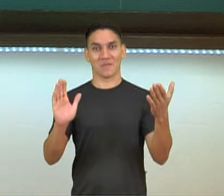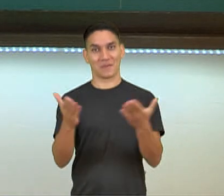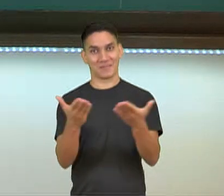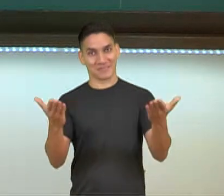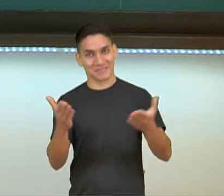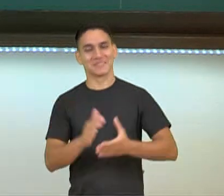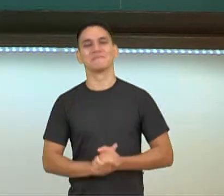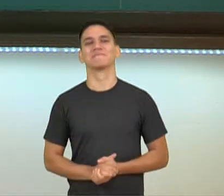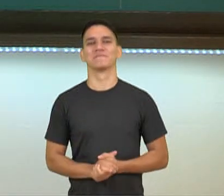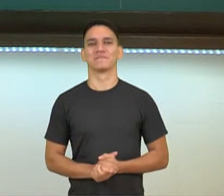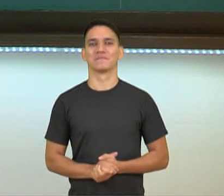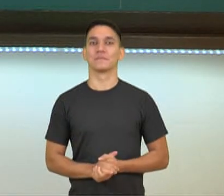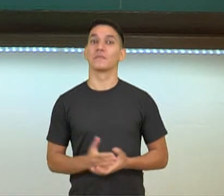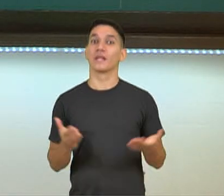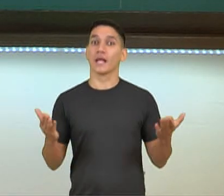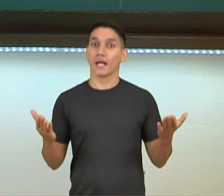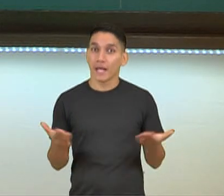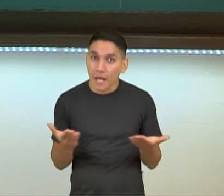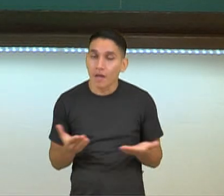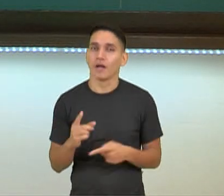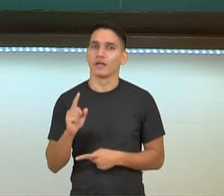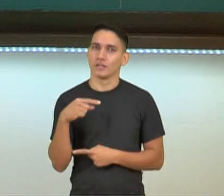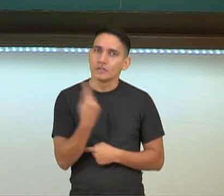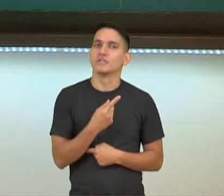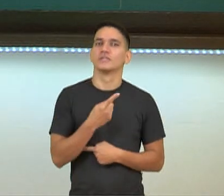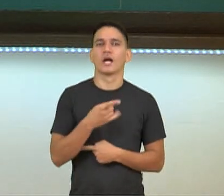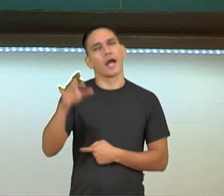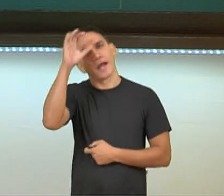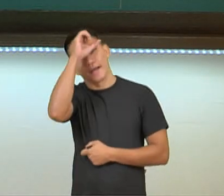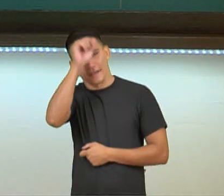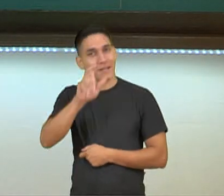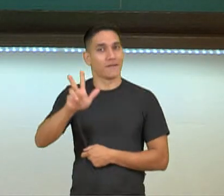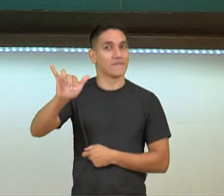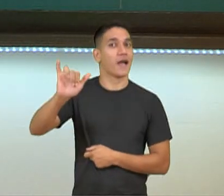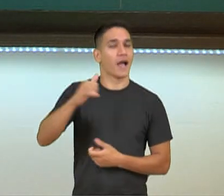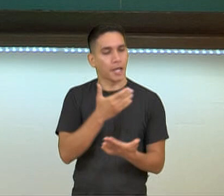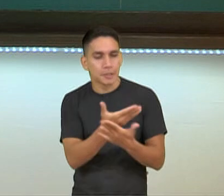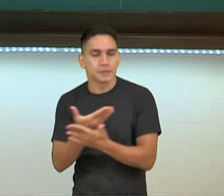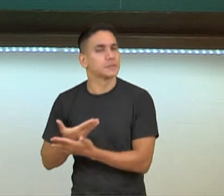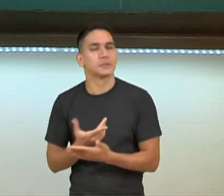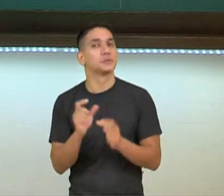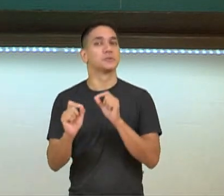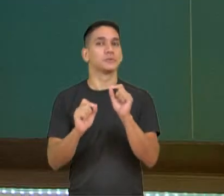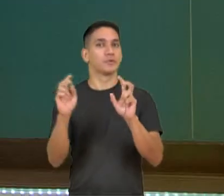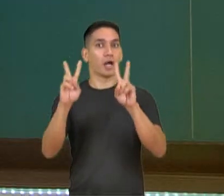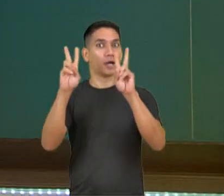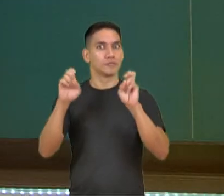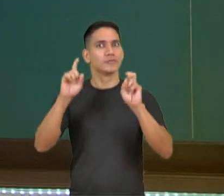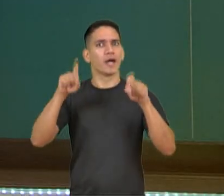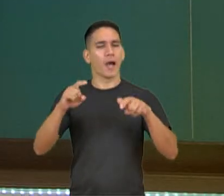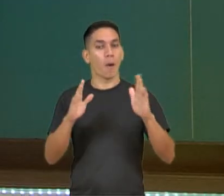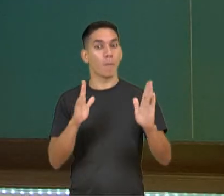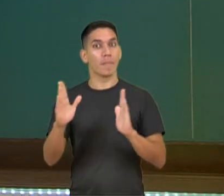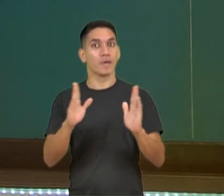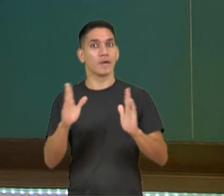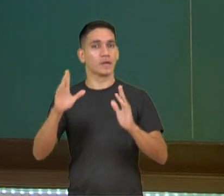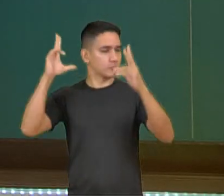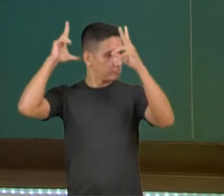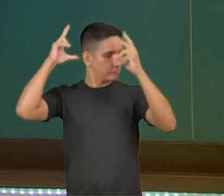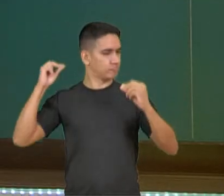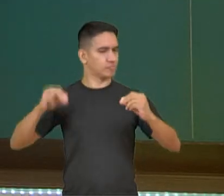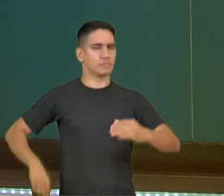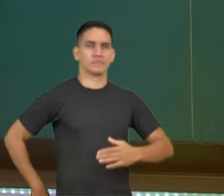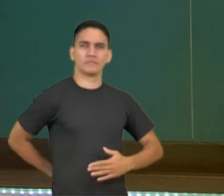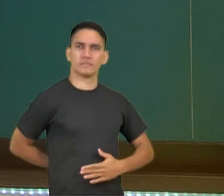Oi, pessoal! A gente vai aprender nessa aula sobre a Era